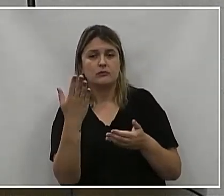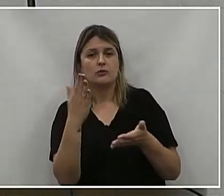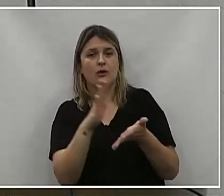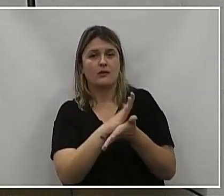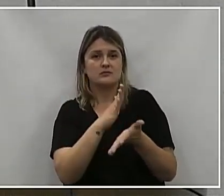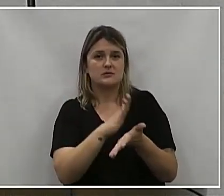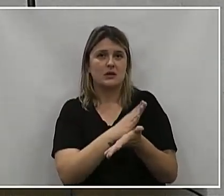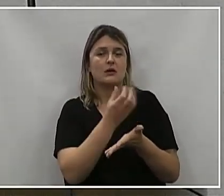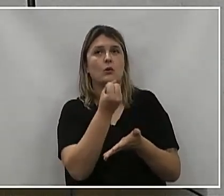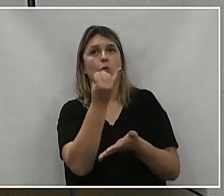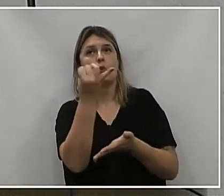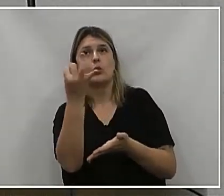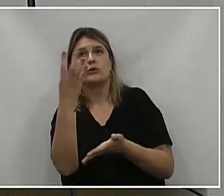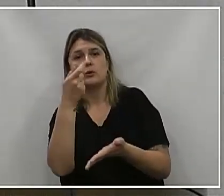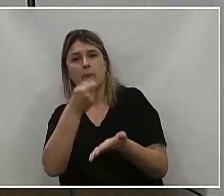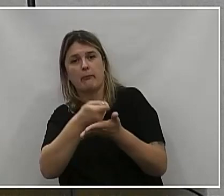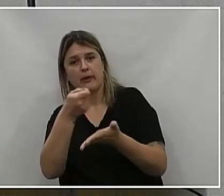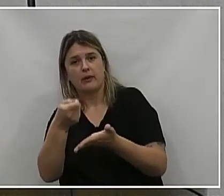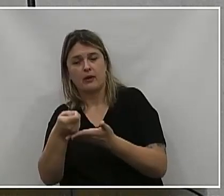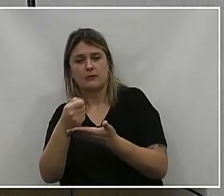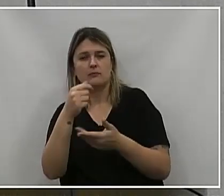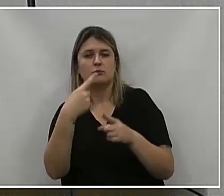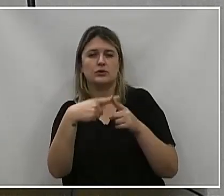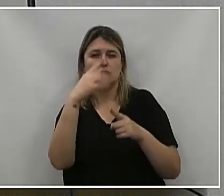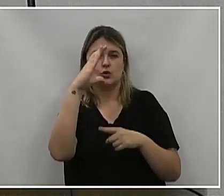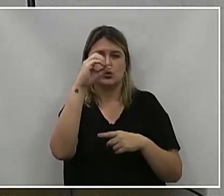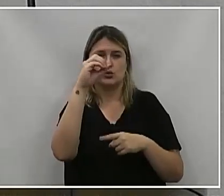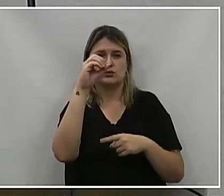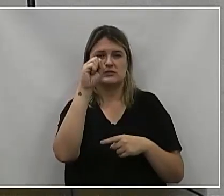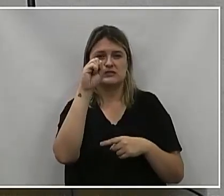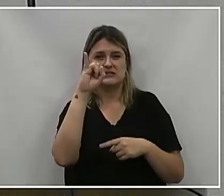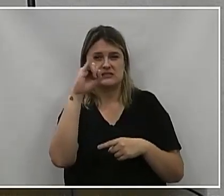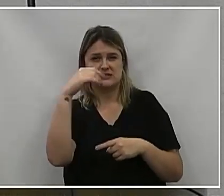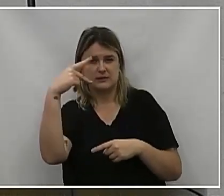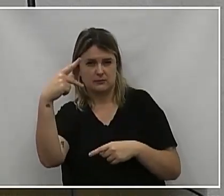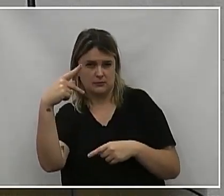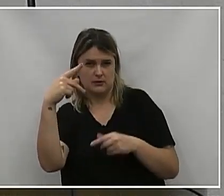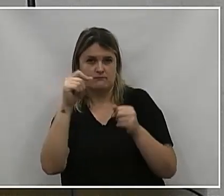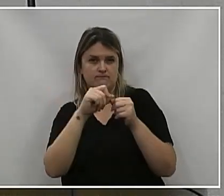que estavam previstas, que é a COSIP, né, em relação a esse